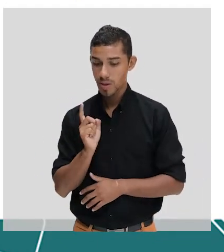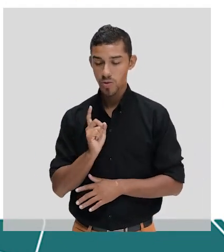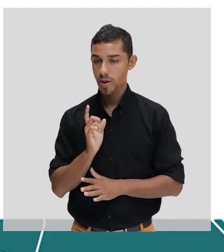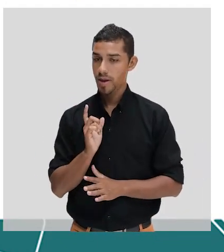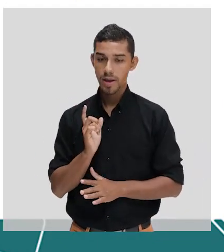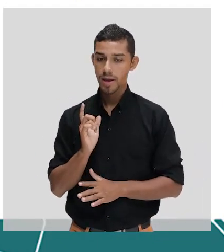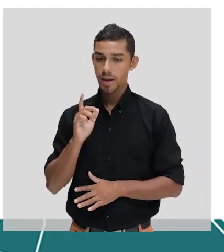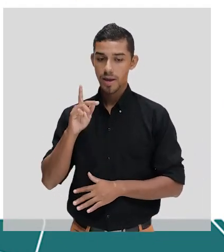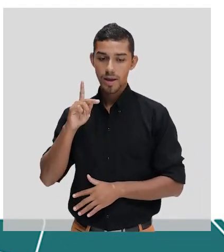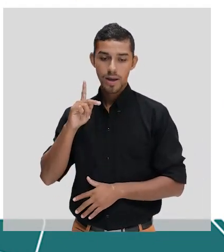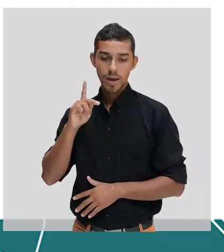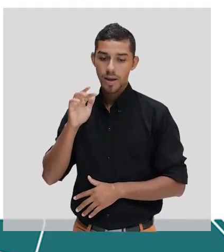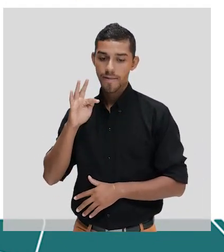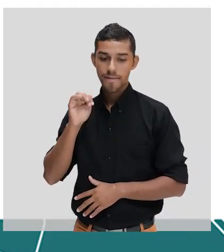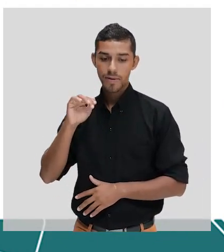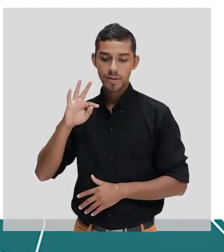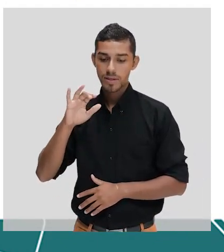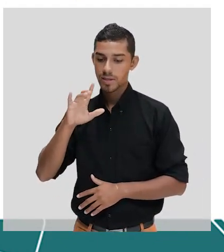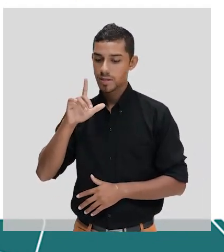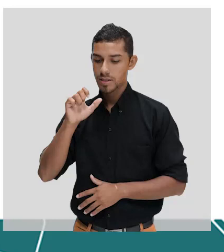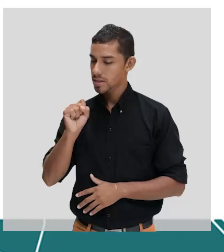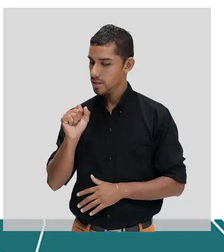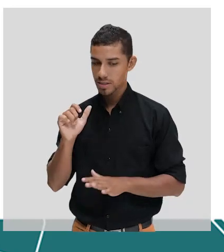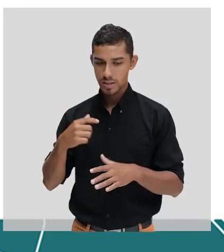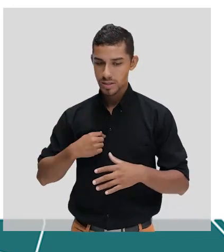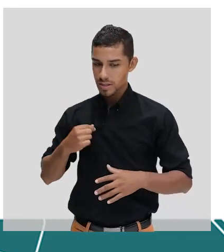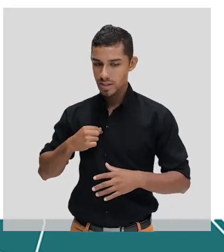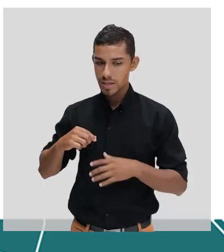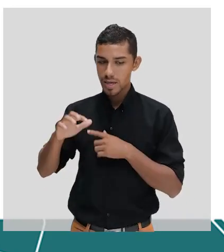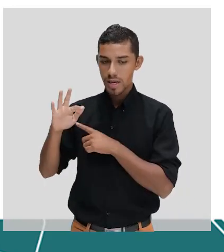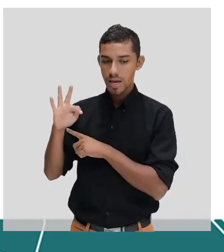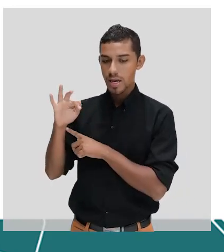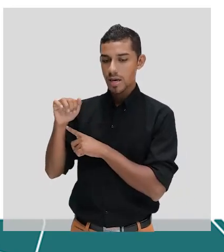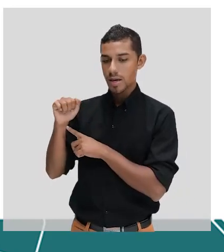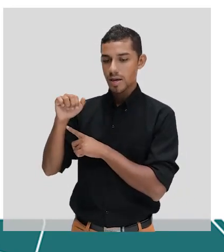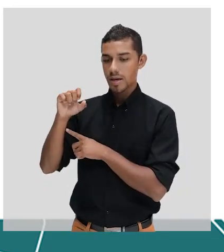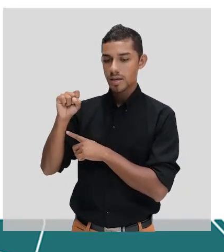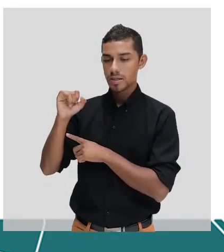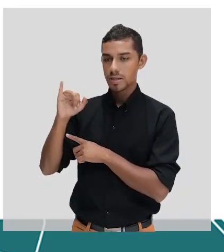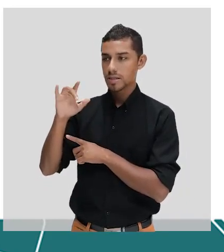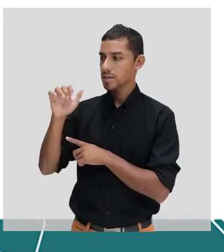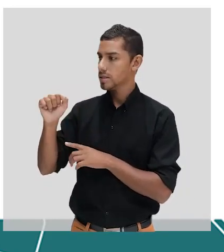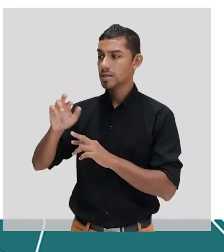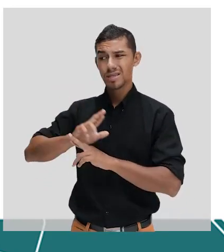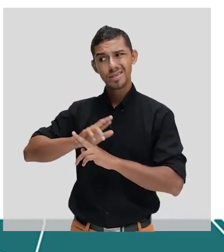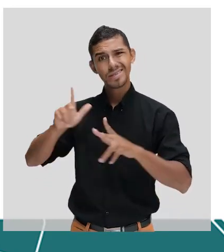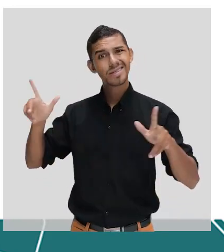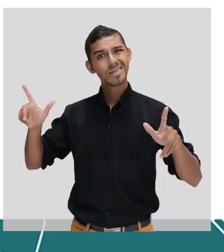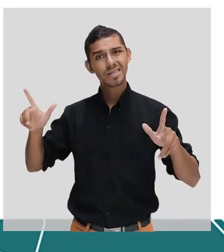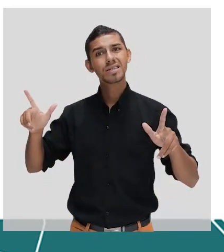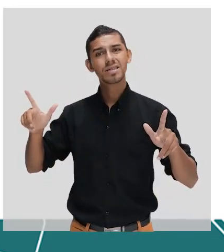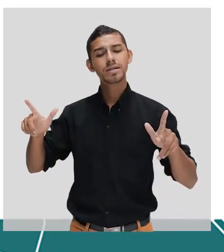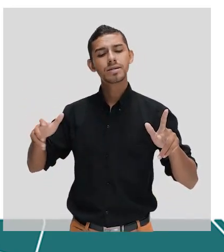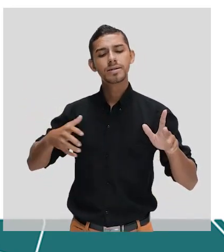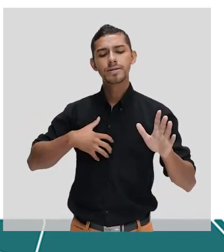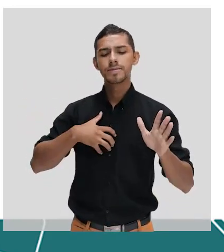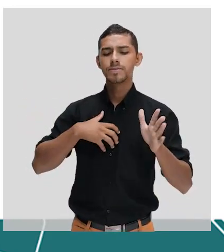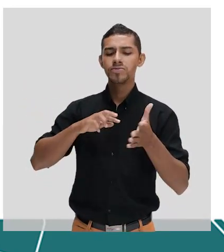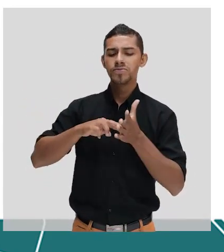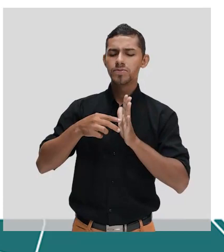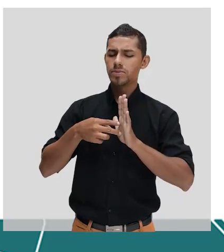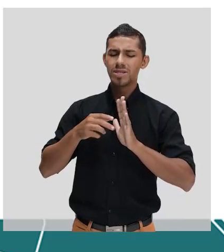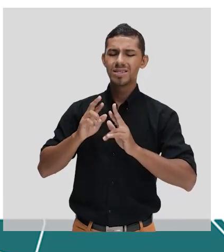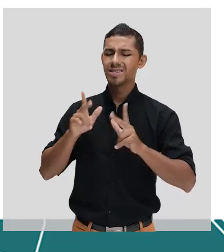fantasia. Figurino não é fantasia. Né? O figurino e a fantasia têm conotações para a gente de maneira diferente. A